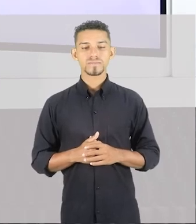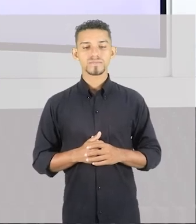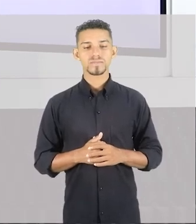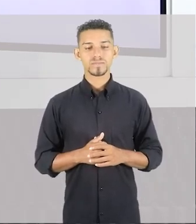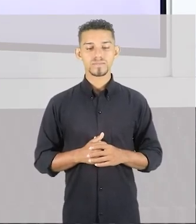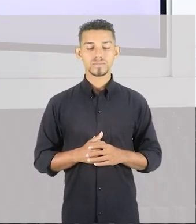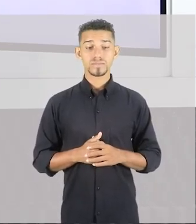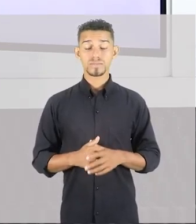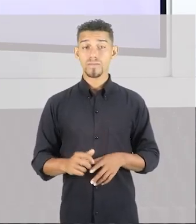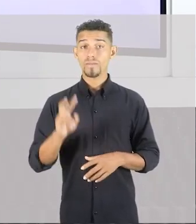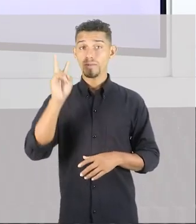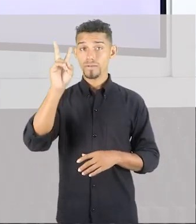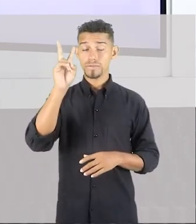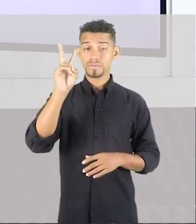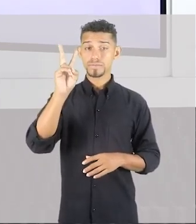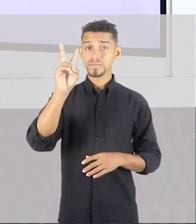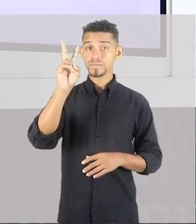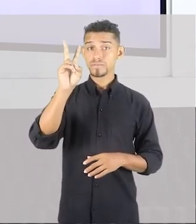Velocidade.